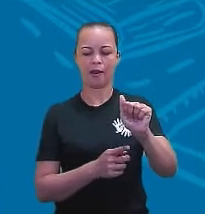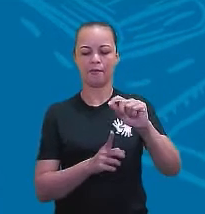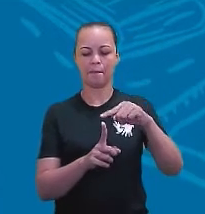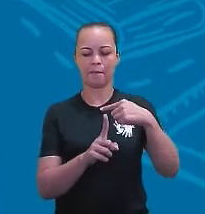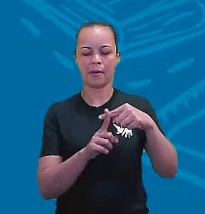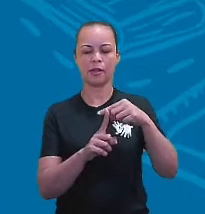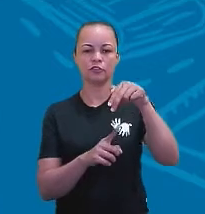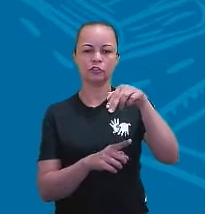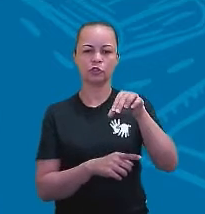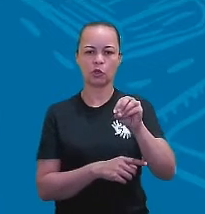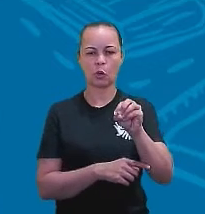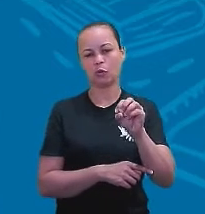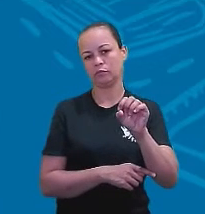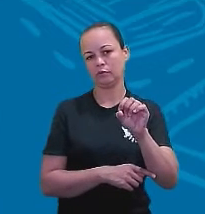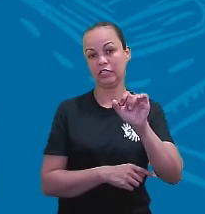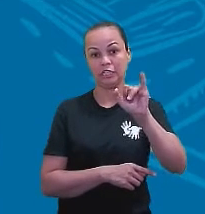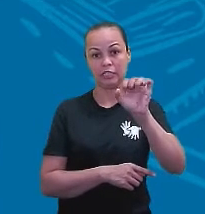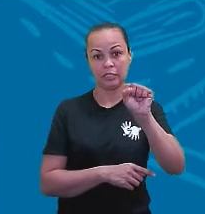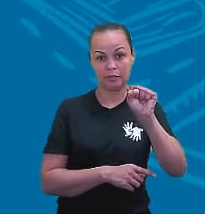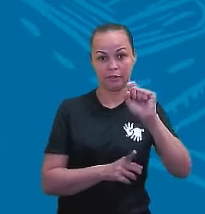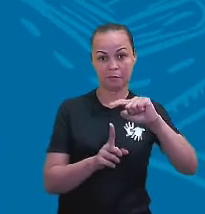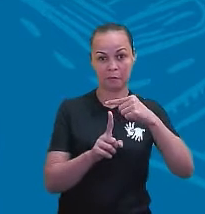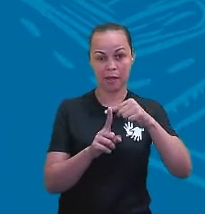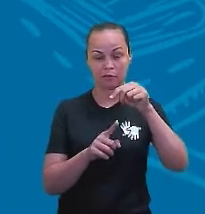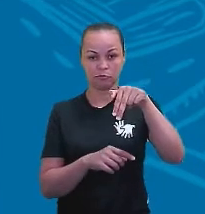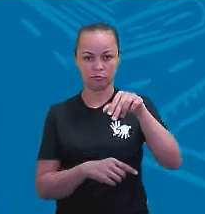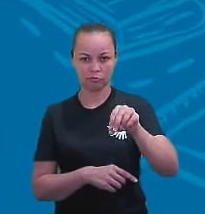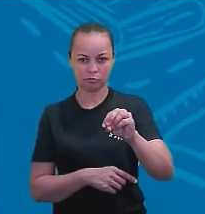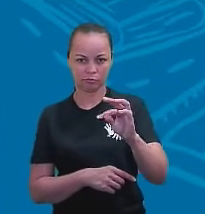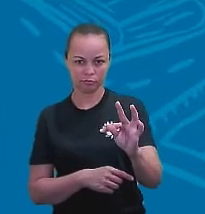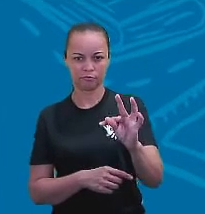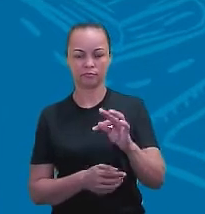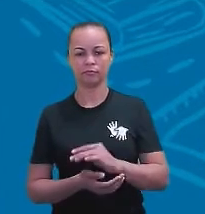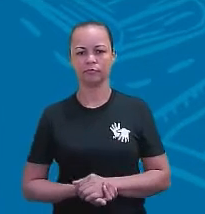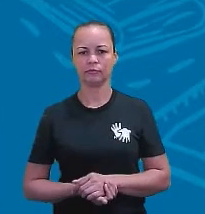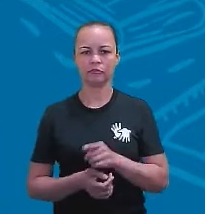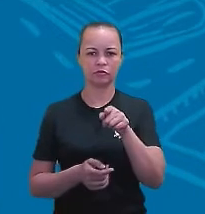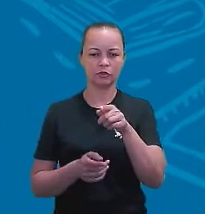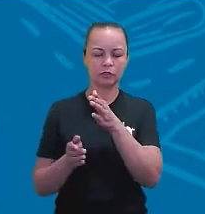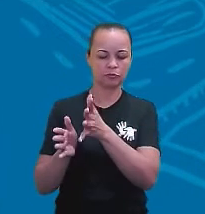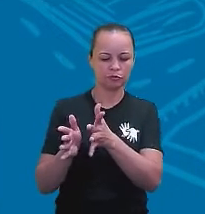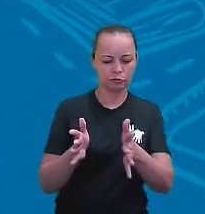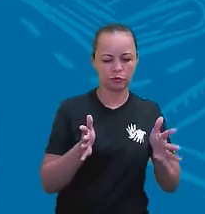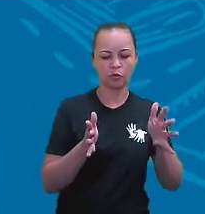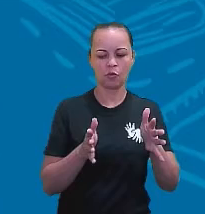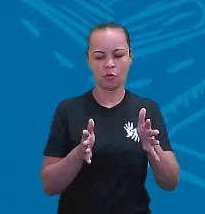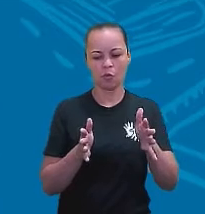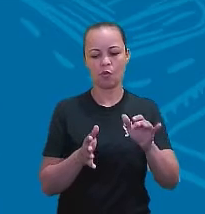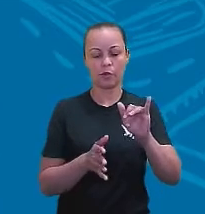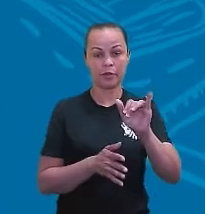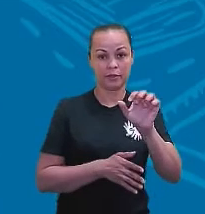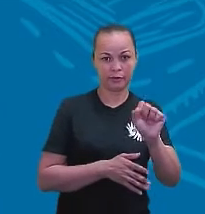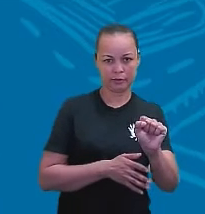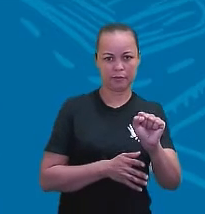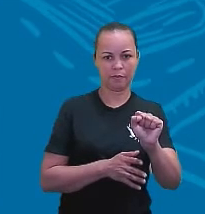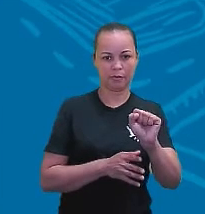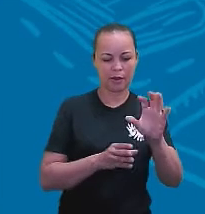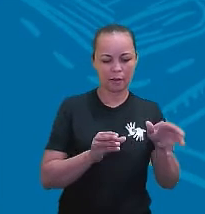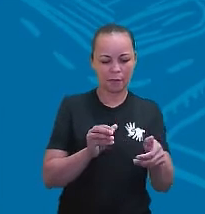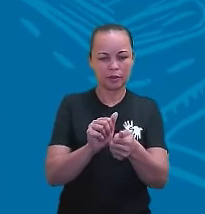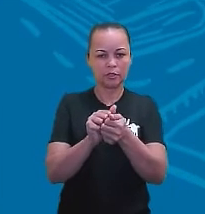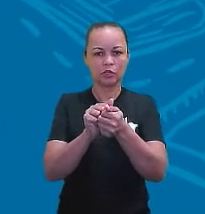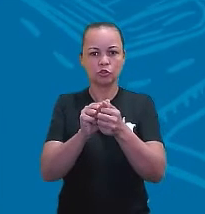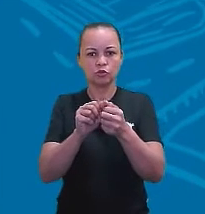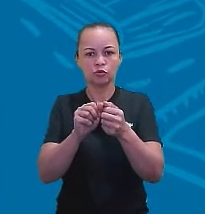É simplesmente você fazer o seguinte. Você continua com o is, pega a partícula not,